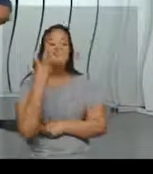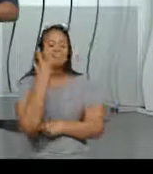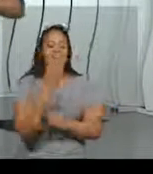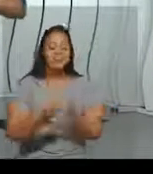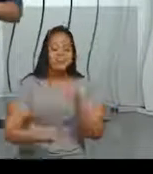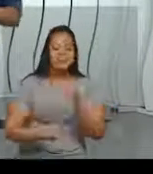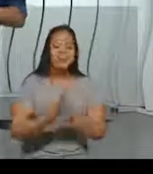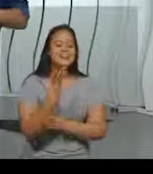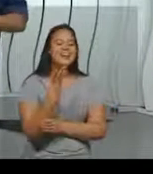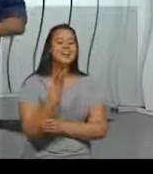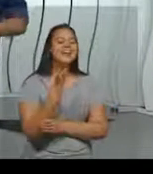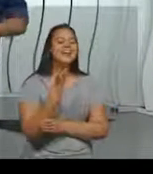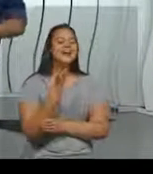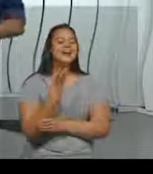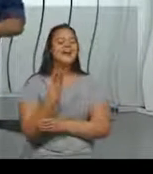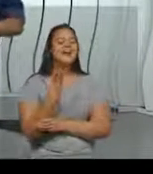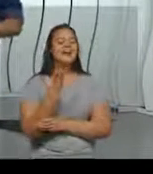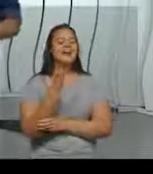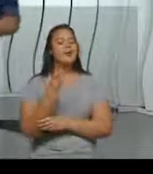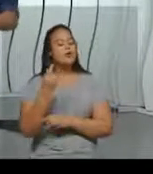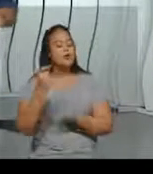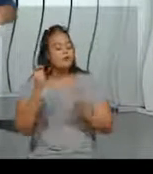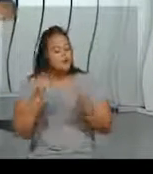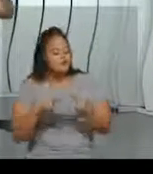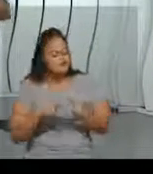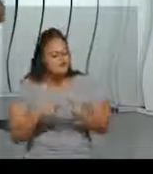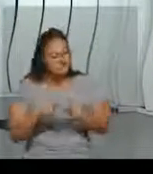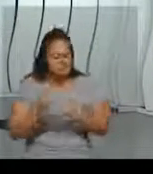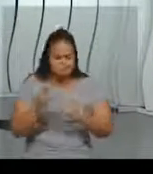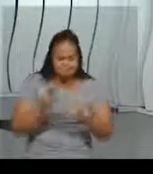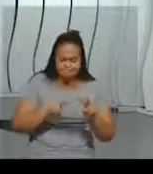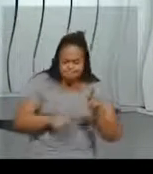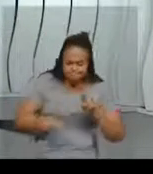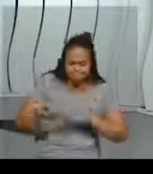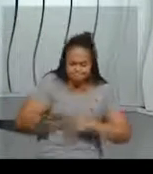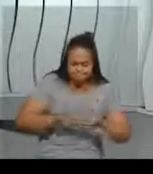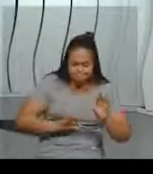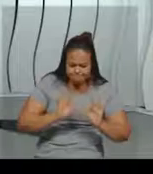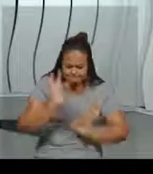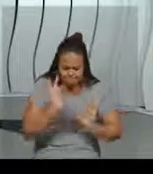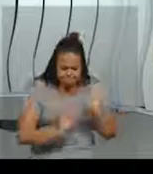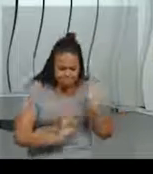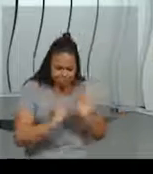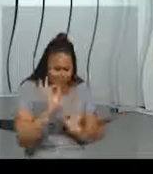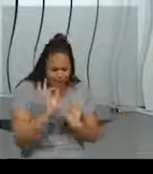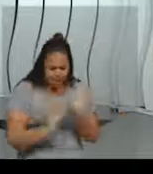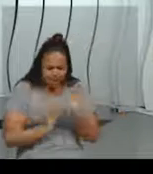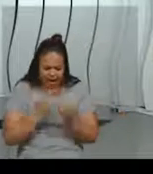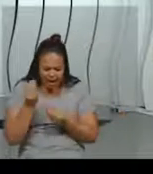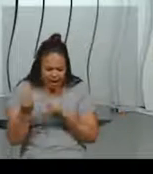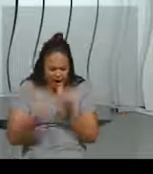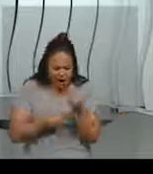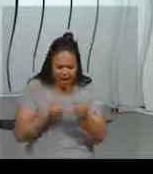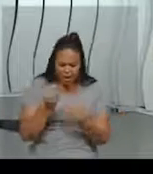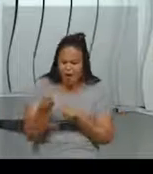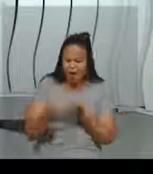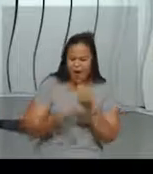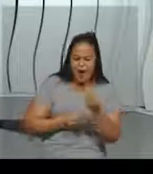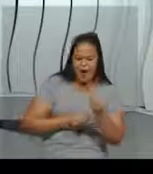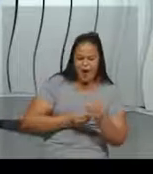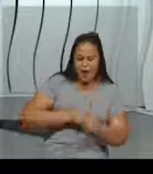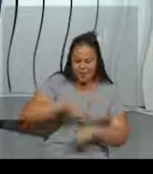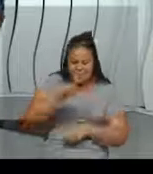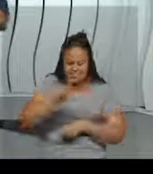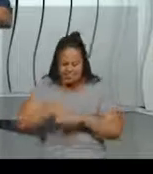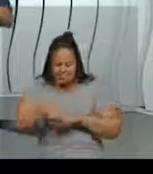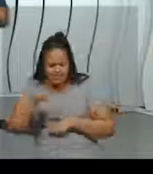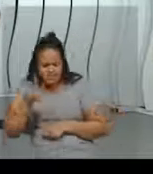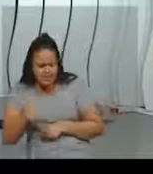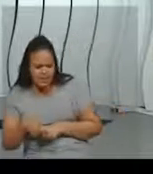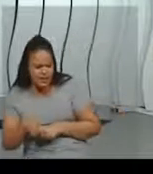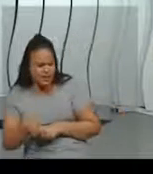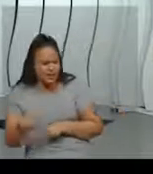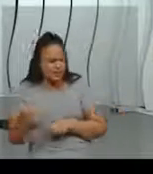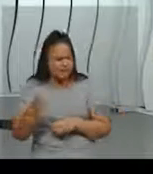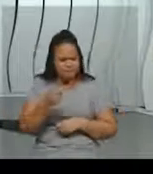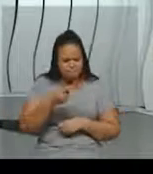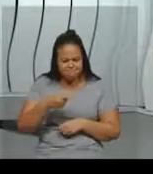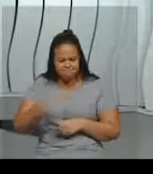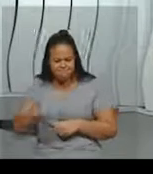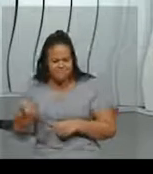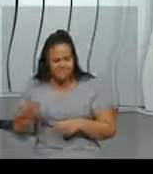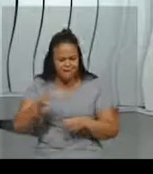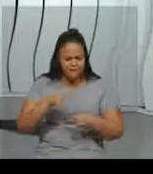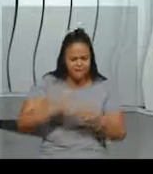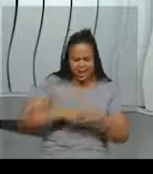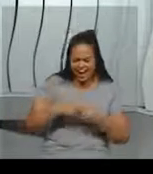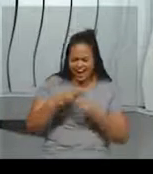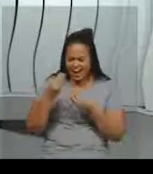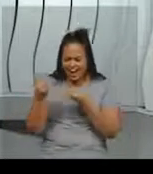né? Eu vou mexer nessa música, eu vou alterar o seu andamento, vou fazer ir, vou fazer voltar,